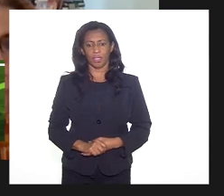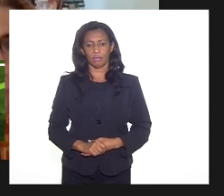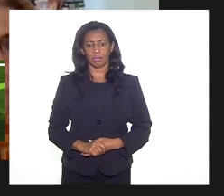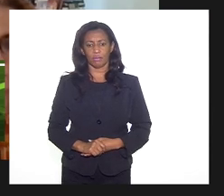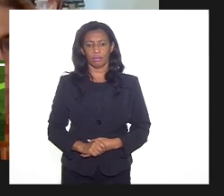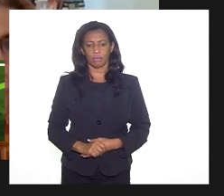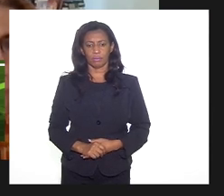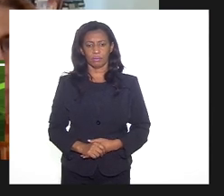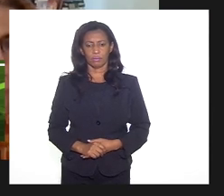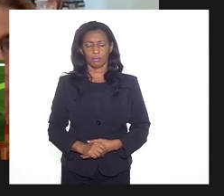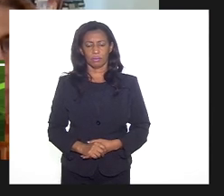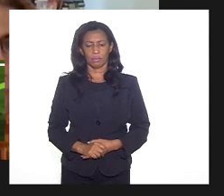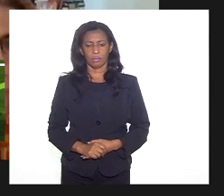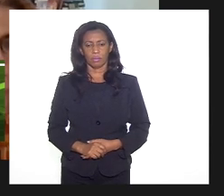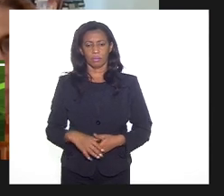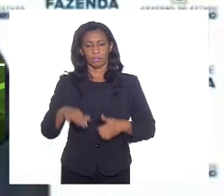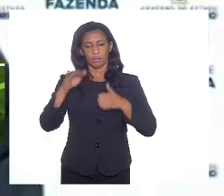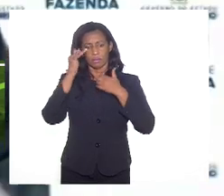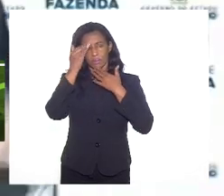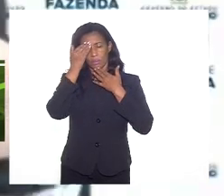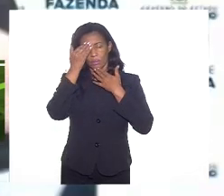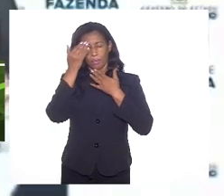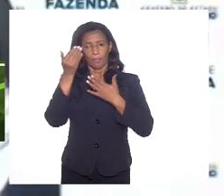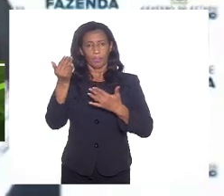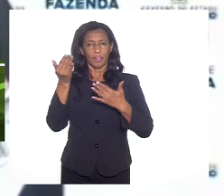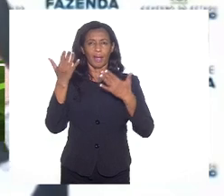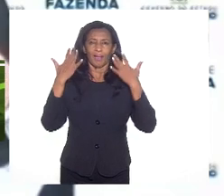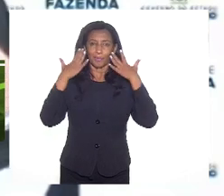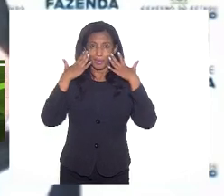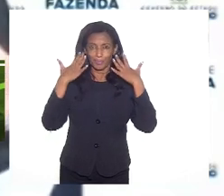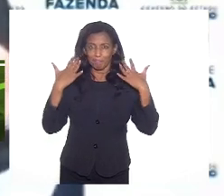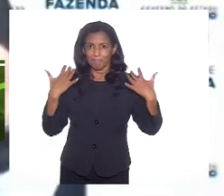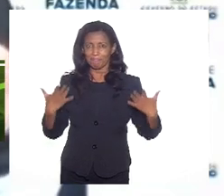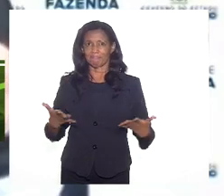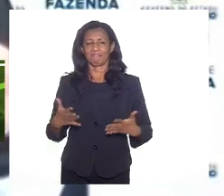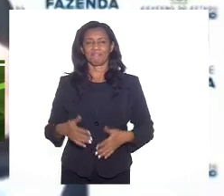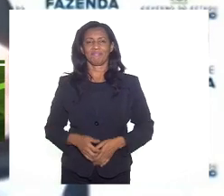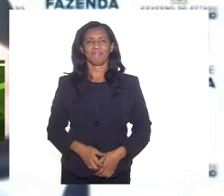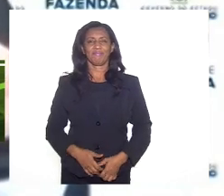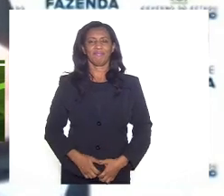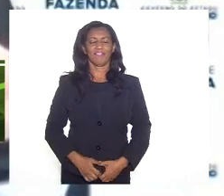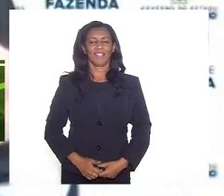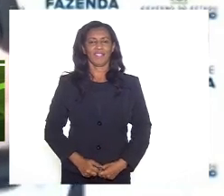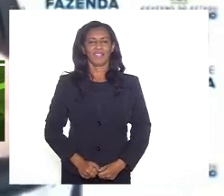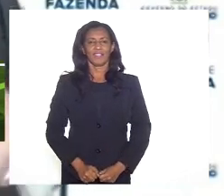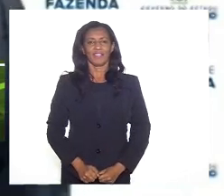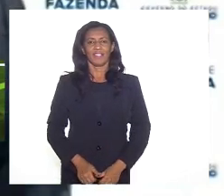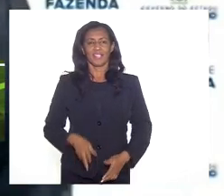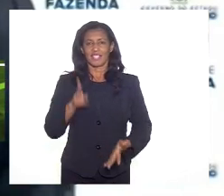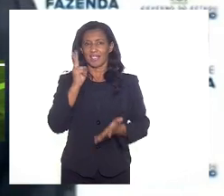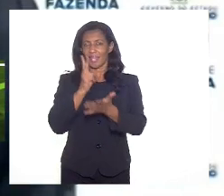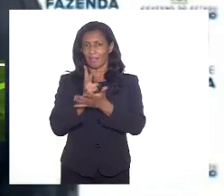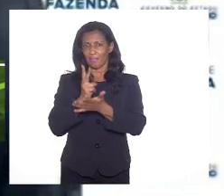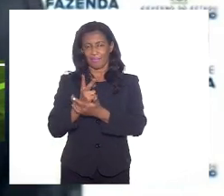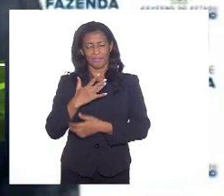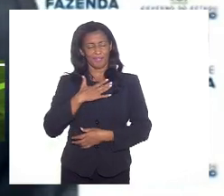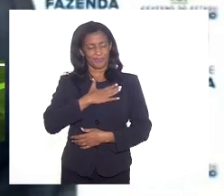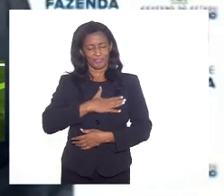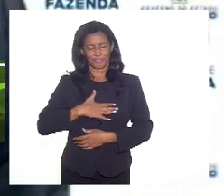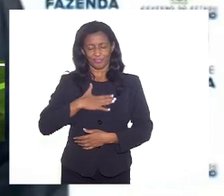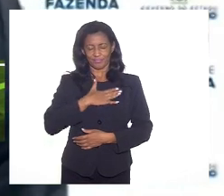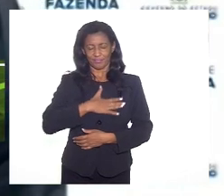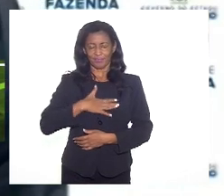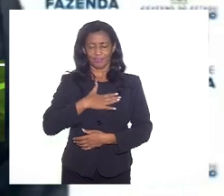Bom, obrigado aí pelas manifestações, é sempre um prazer. E eu